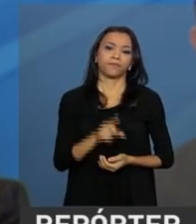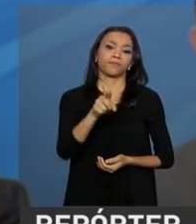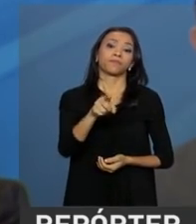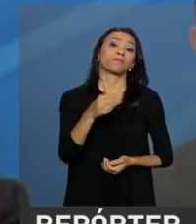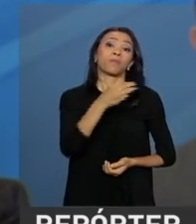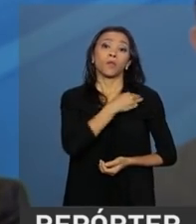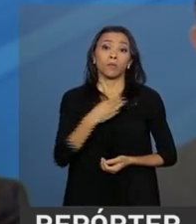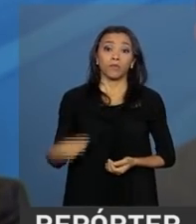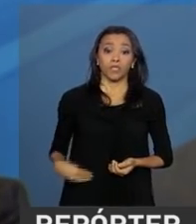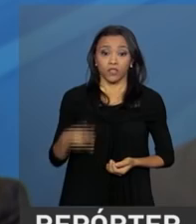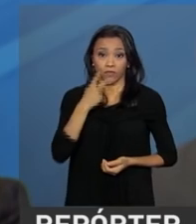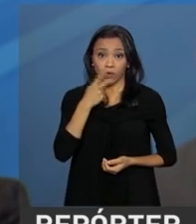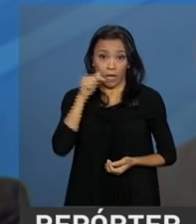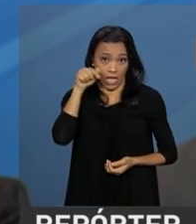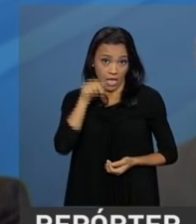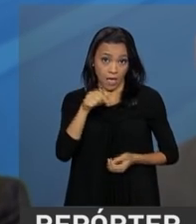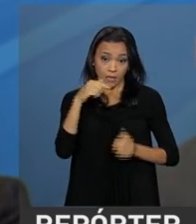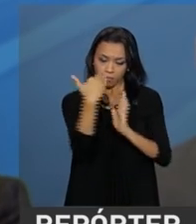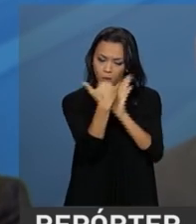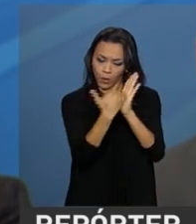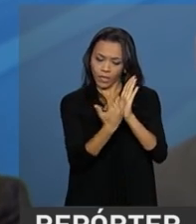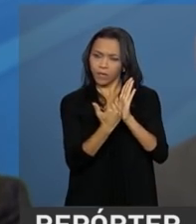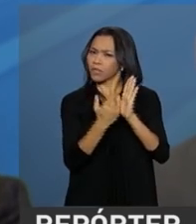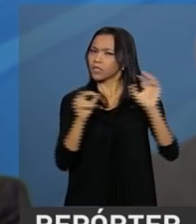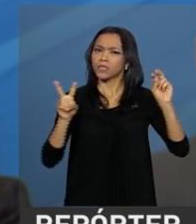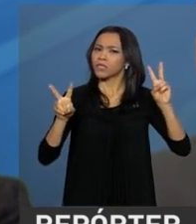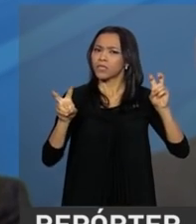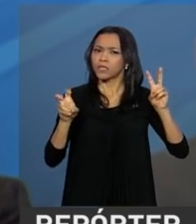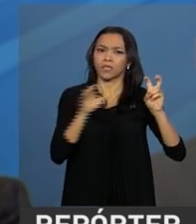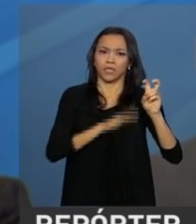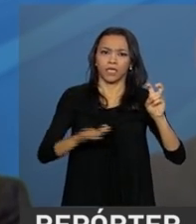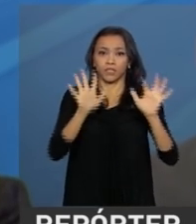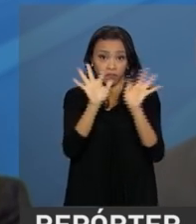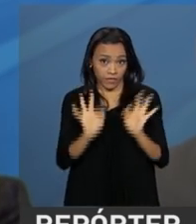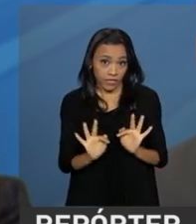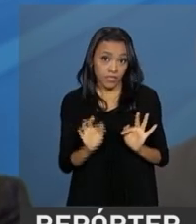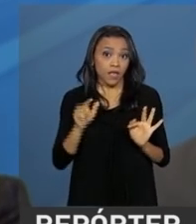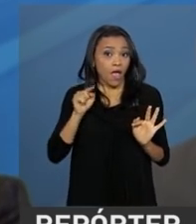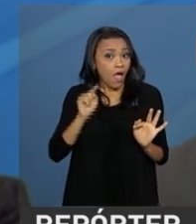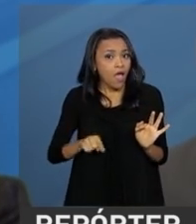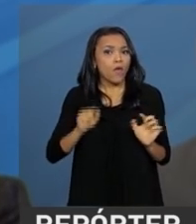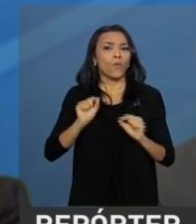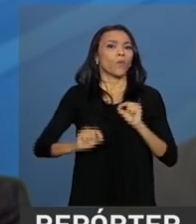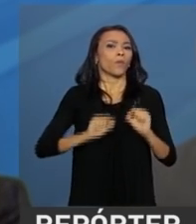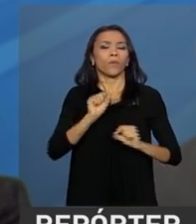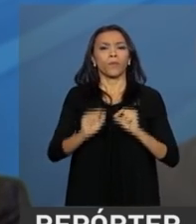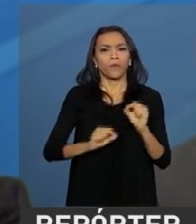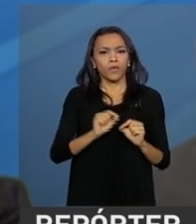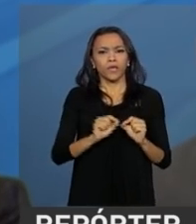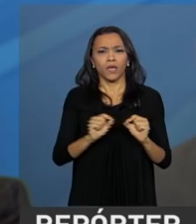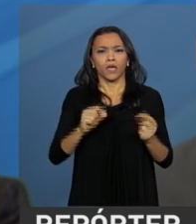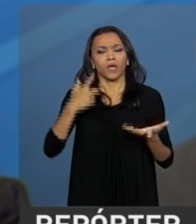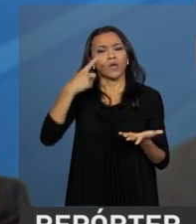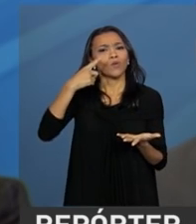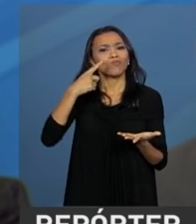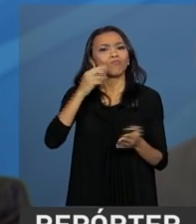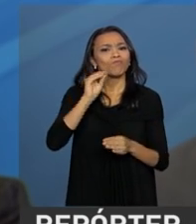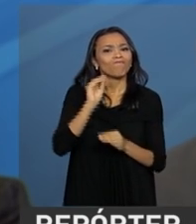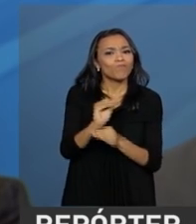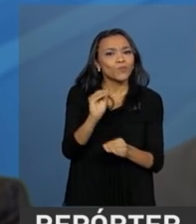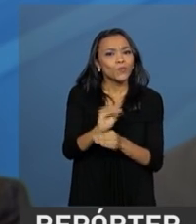Esse programa Criança Feliz, na verdade, é um passo adiante nos programas que constituem a rede de proteção social no